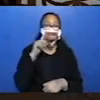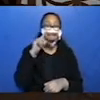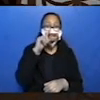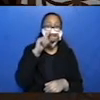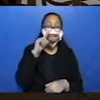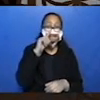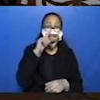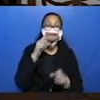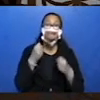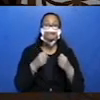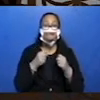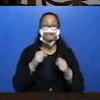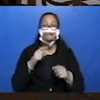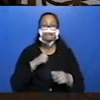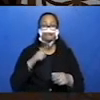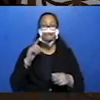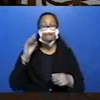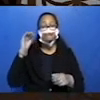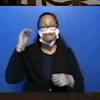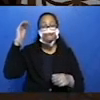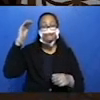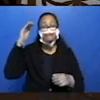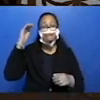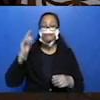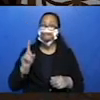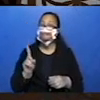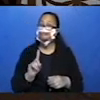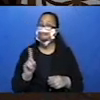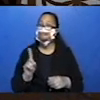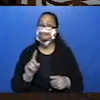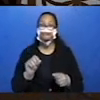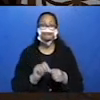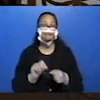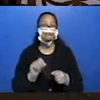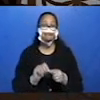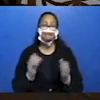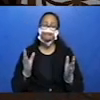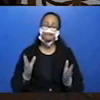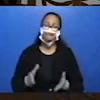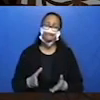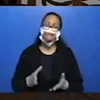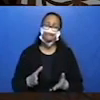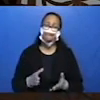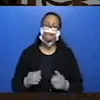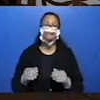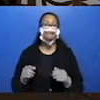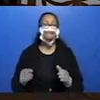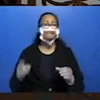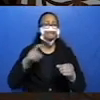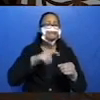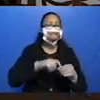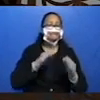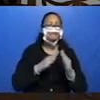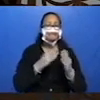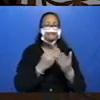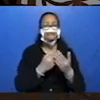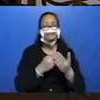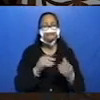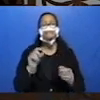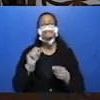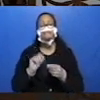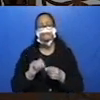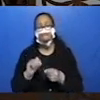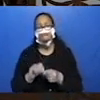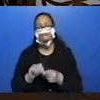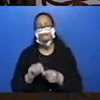que ter um adulto junto. Então esse nós não vamos fazer agora. Quando estiver lá na escola a gente faz.